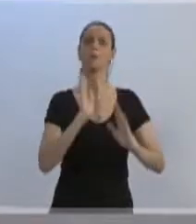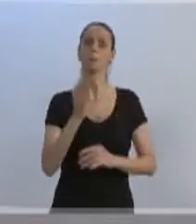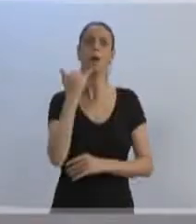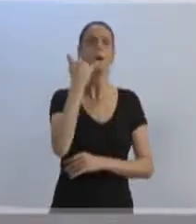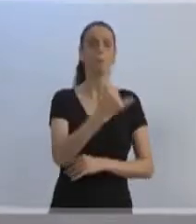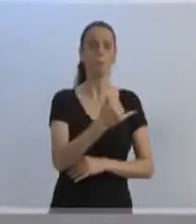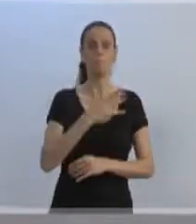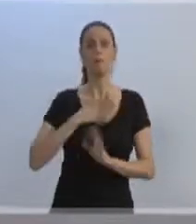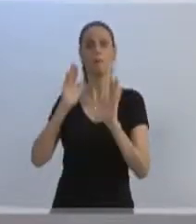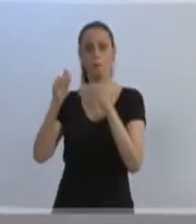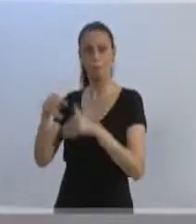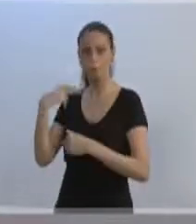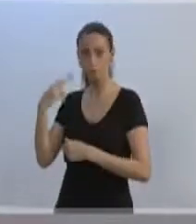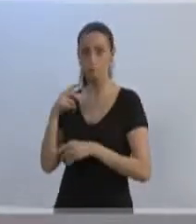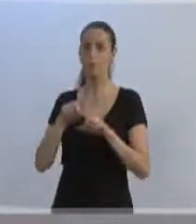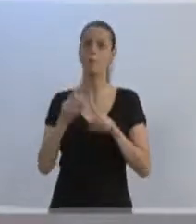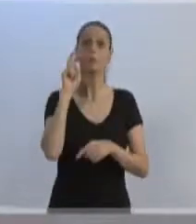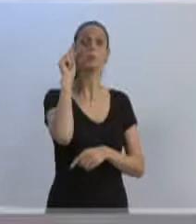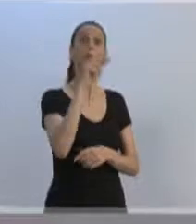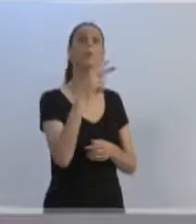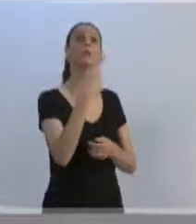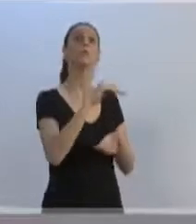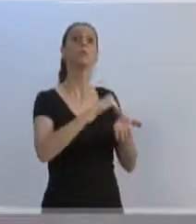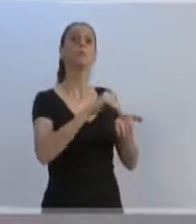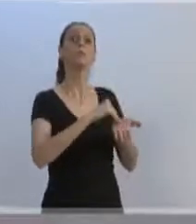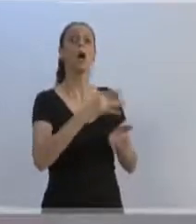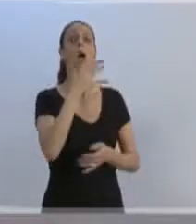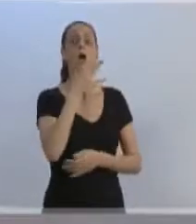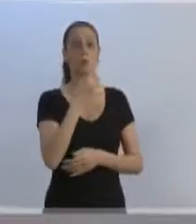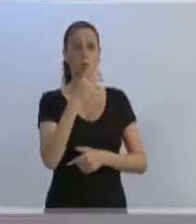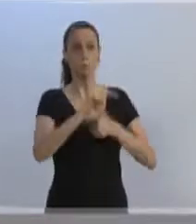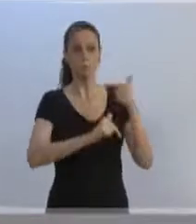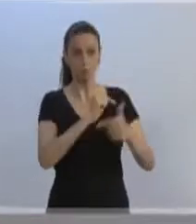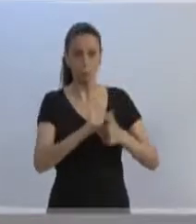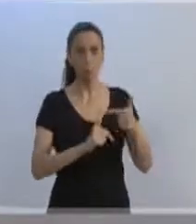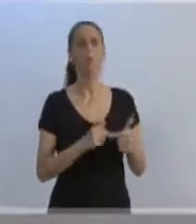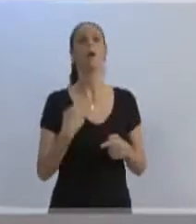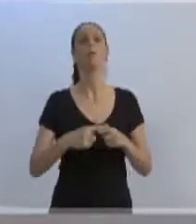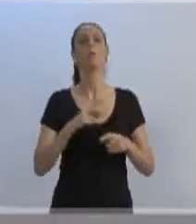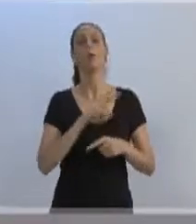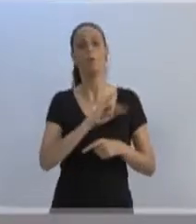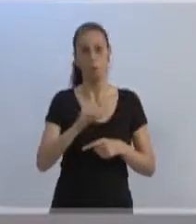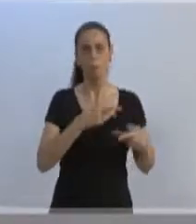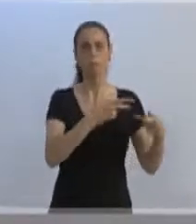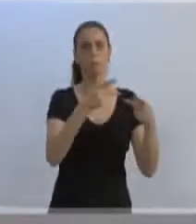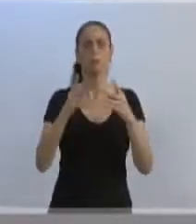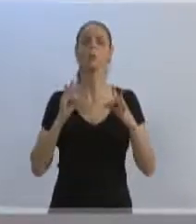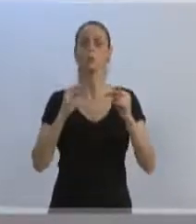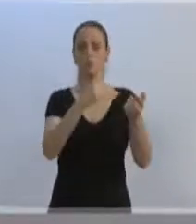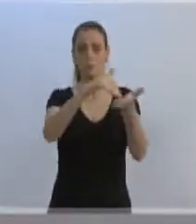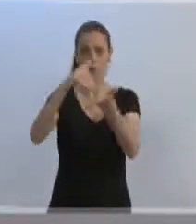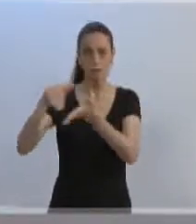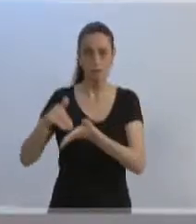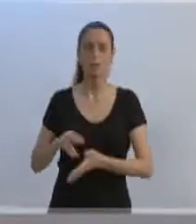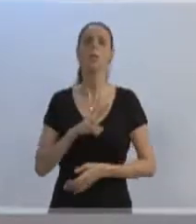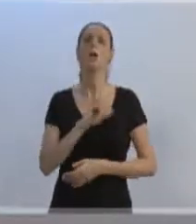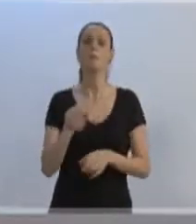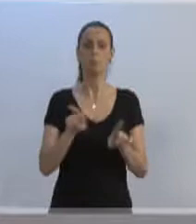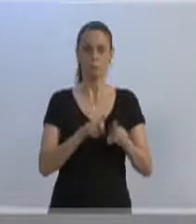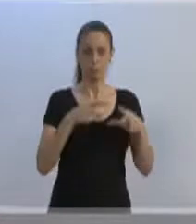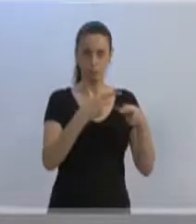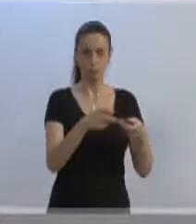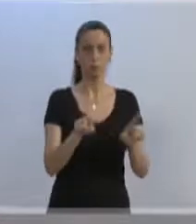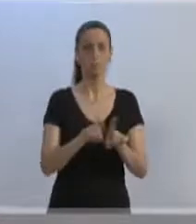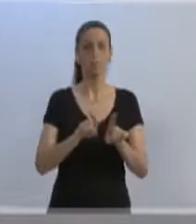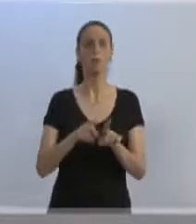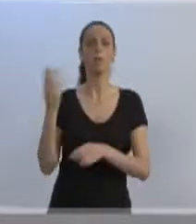aqui eu estou de olho na sua secretaria também acho bom começar a trabalhar porque em todas as secretarias e daqui a pouco eu vou pegar na sua também por que